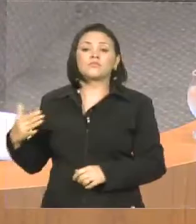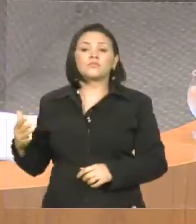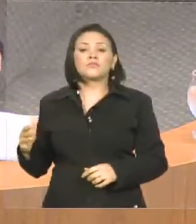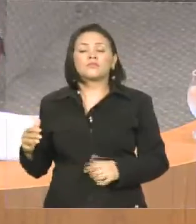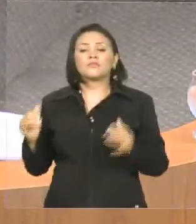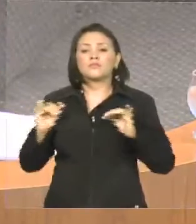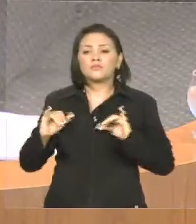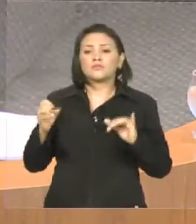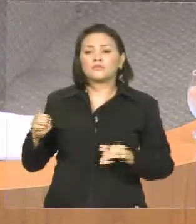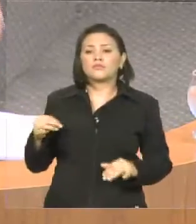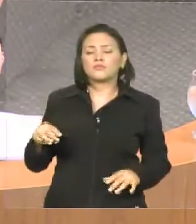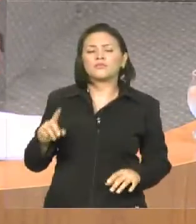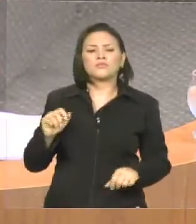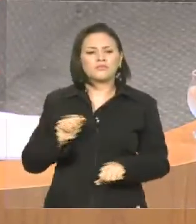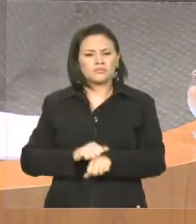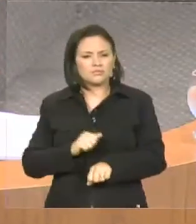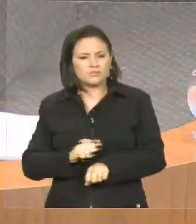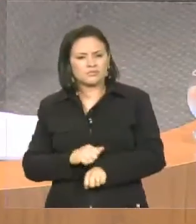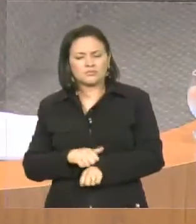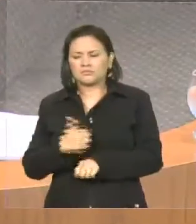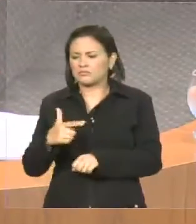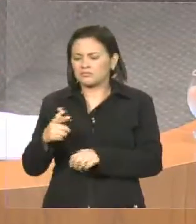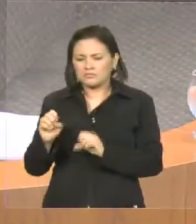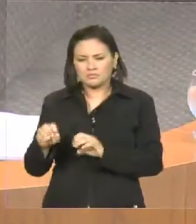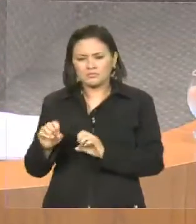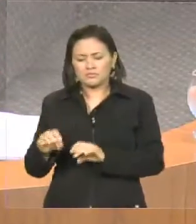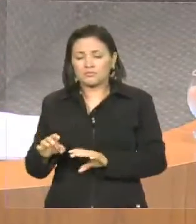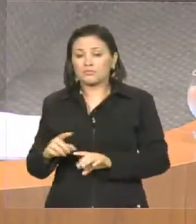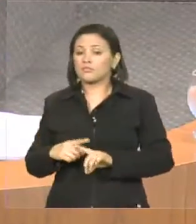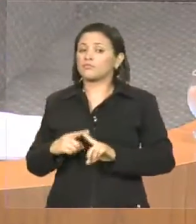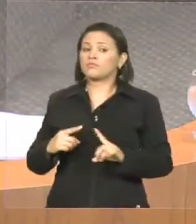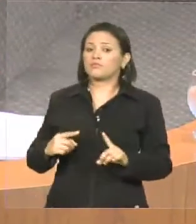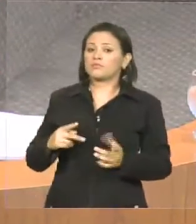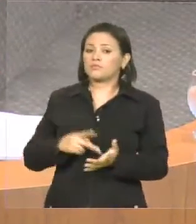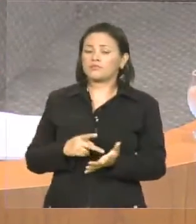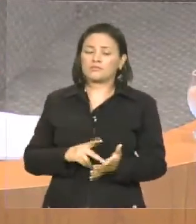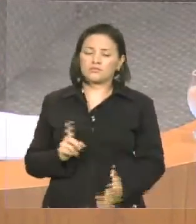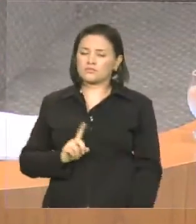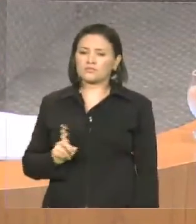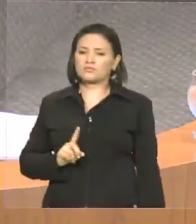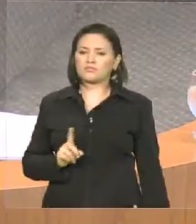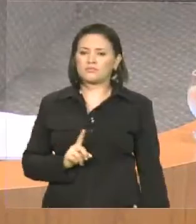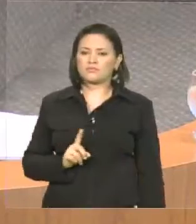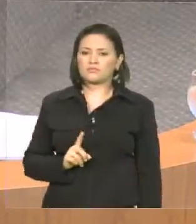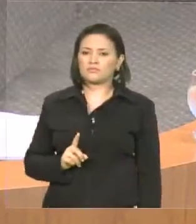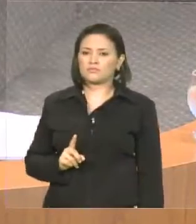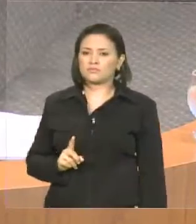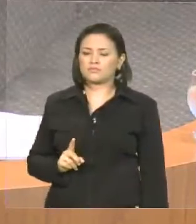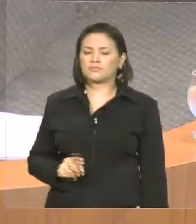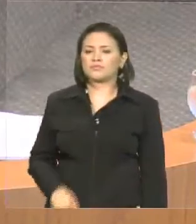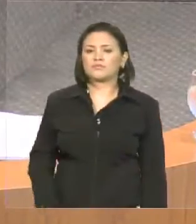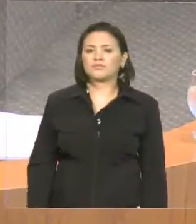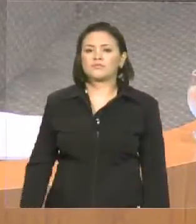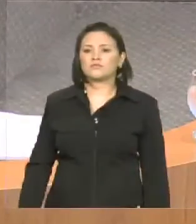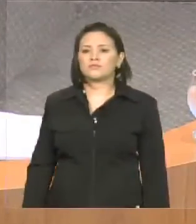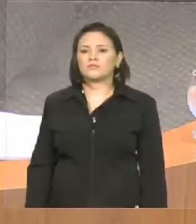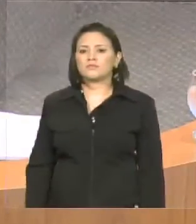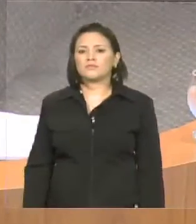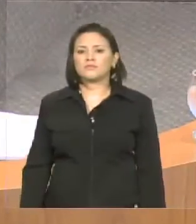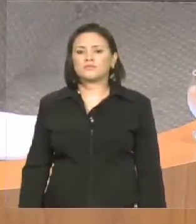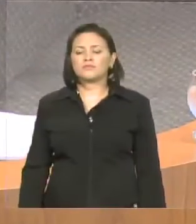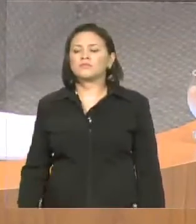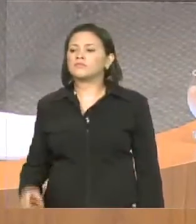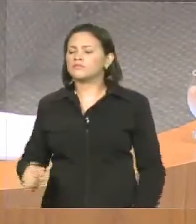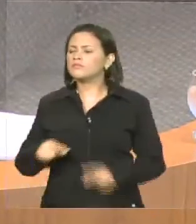estado pobre, em estado sem educação, quando essa não é a realidade. E até esses indicadores, que eram altamente